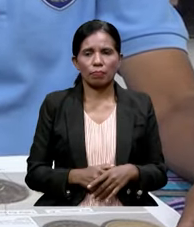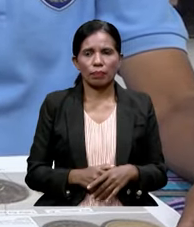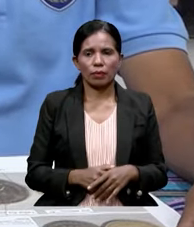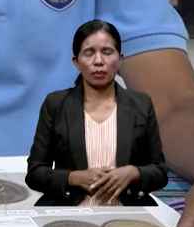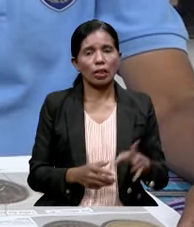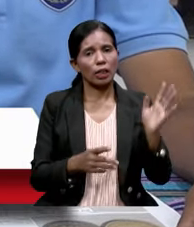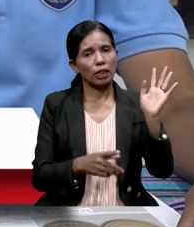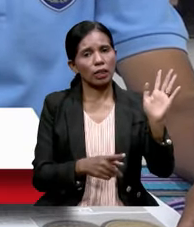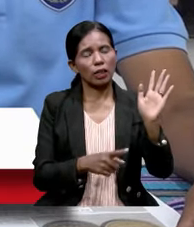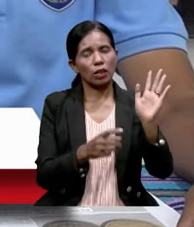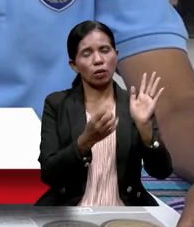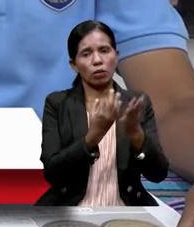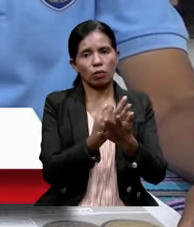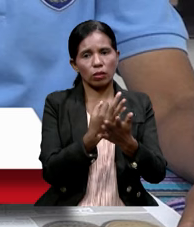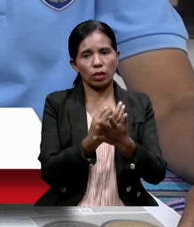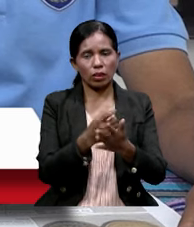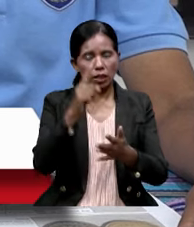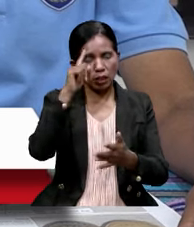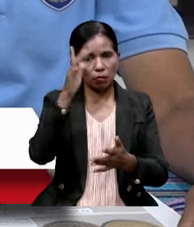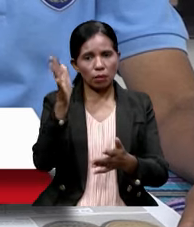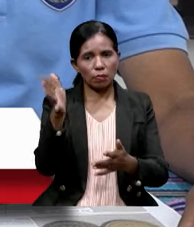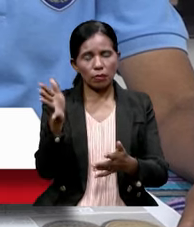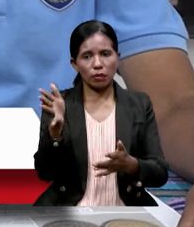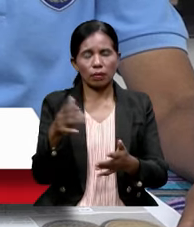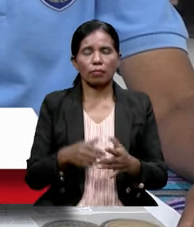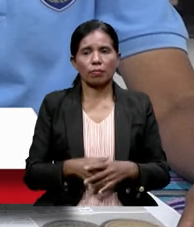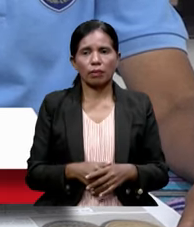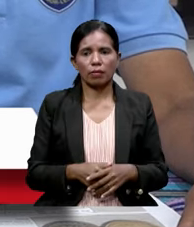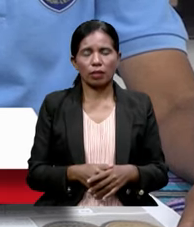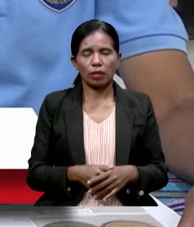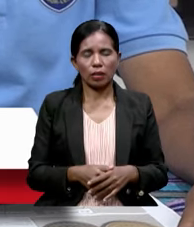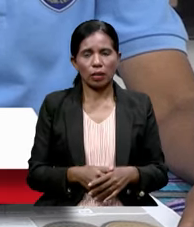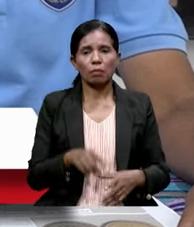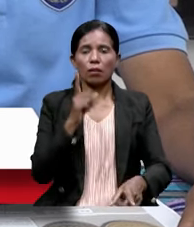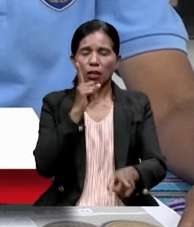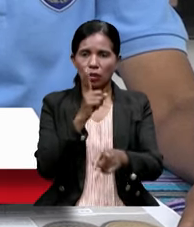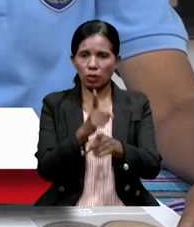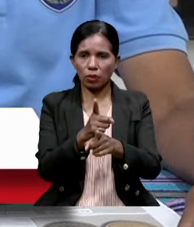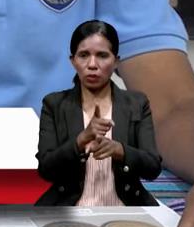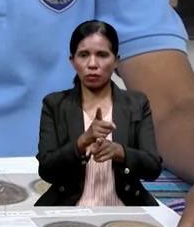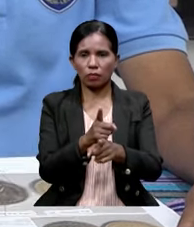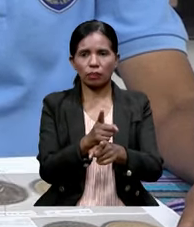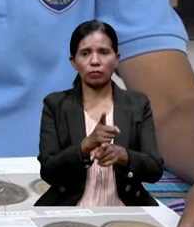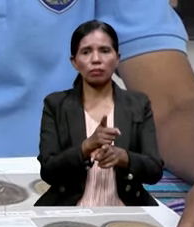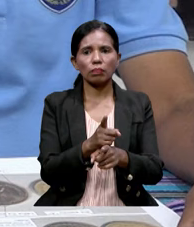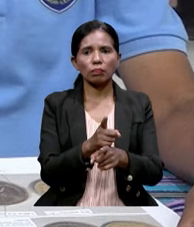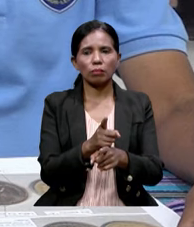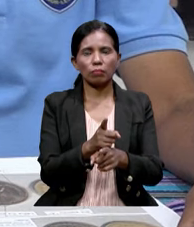são falso, 50 centavos, né, e da nebe original, nia